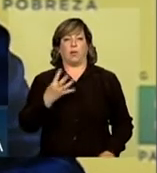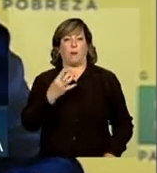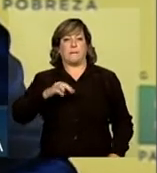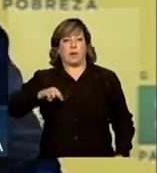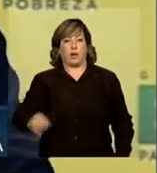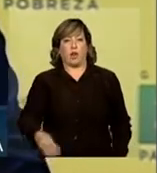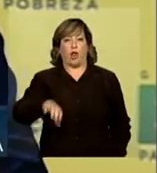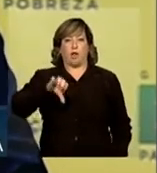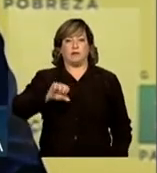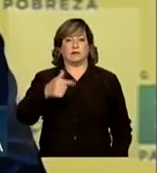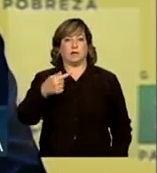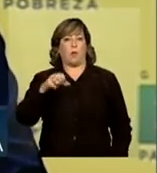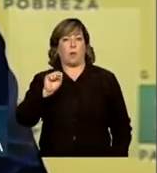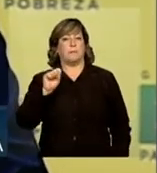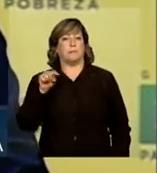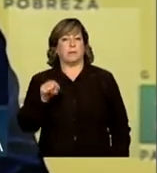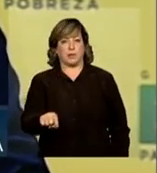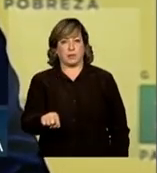4968000